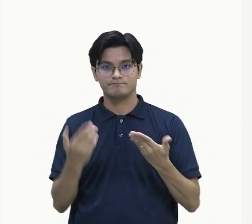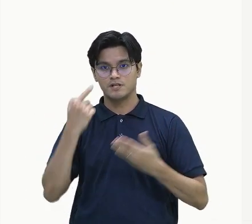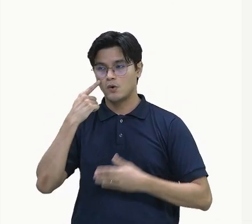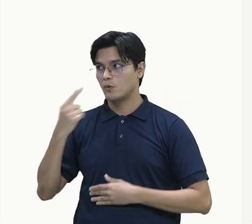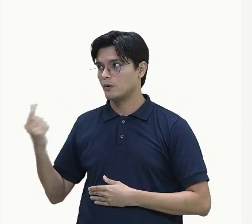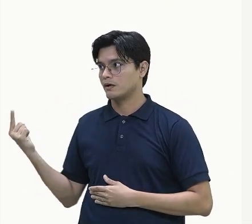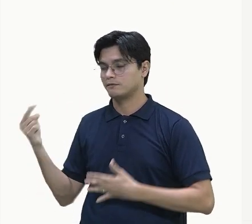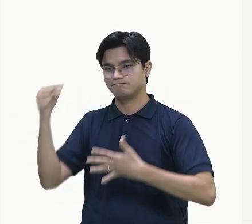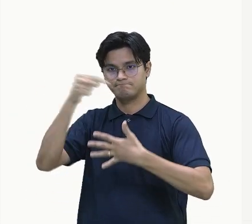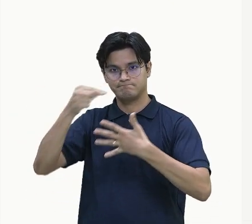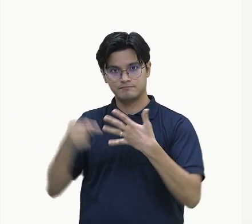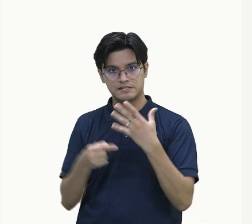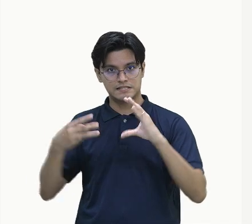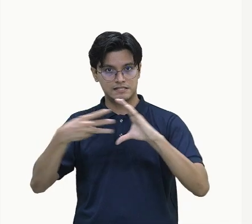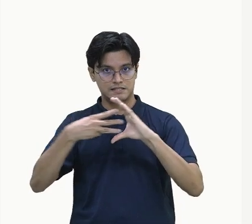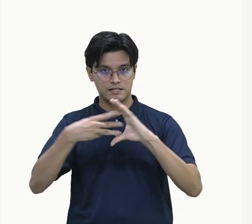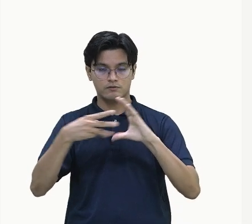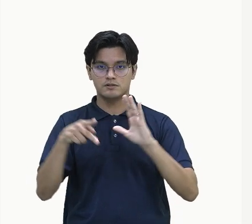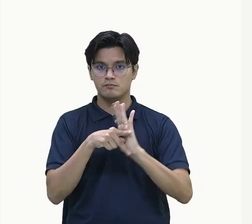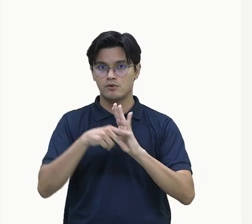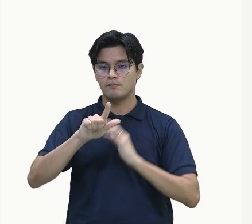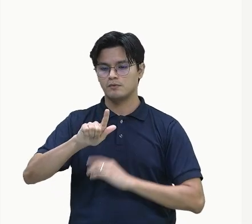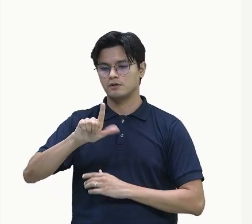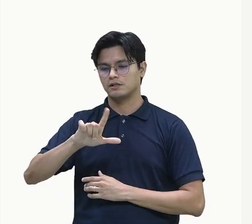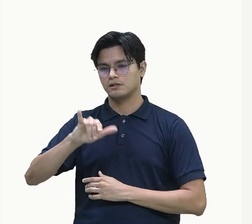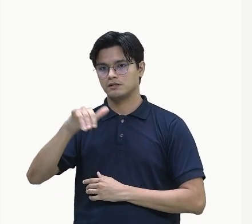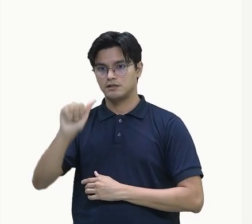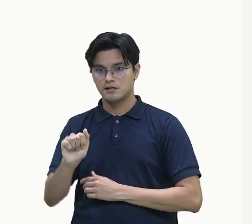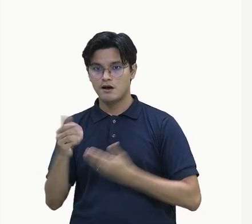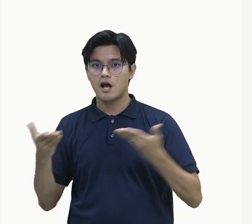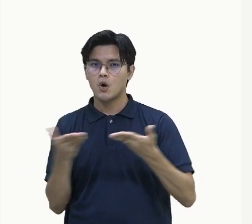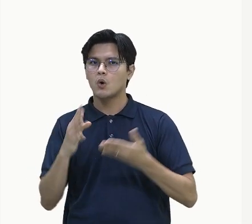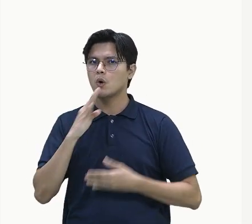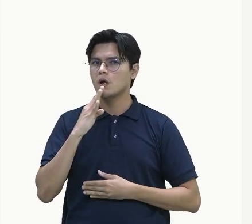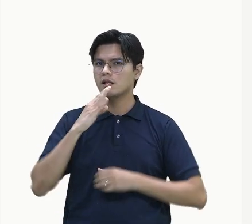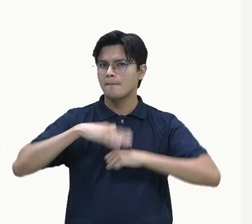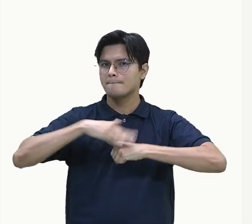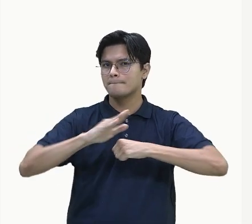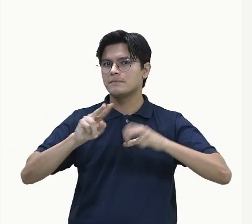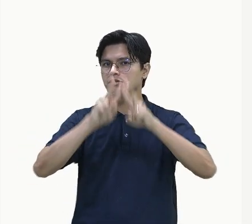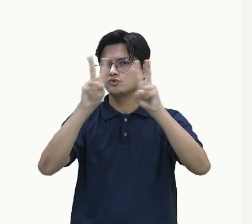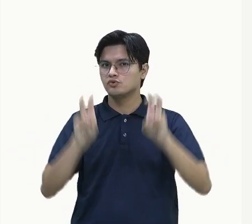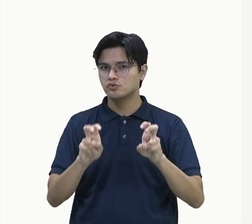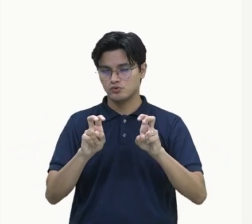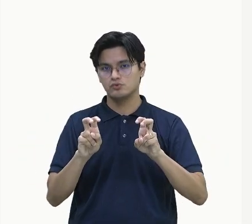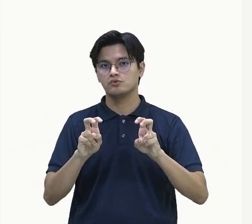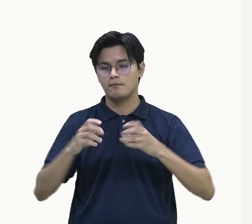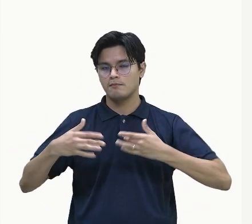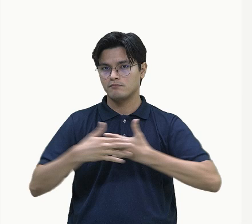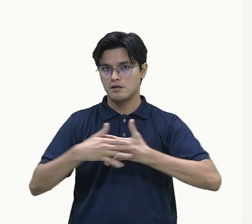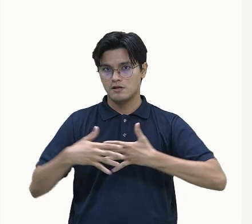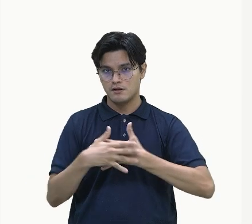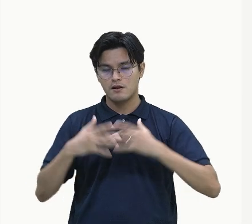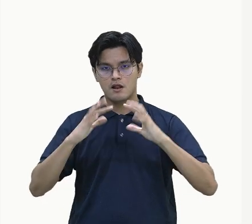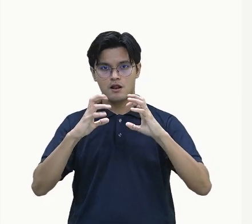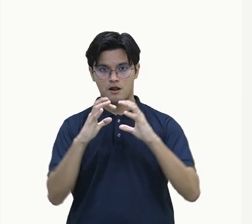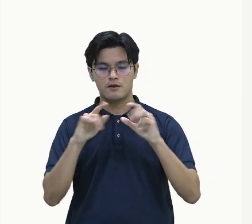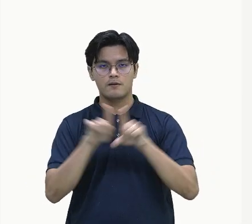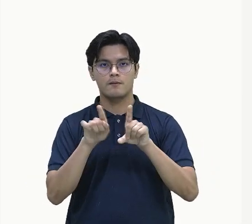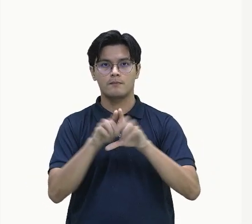glia. E vamos conhecer mais um pouquinho sobre o tecido nervoso e suas